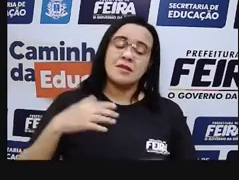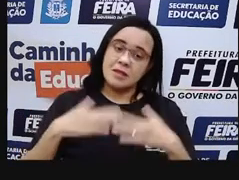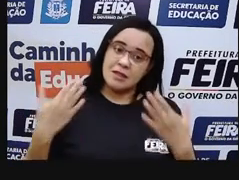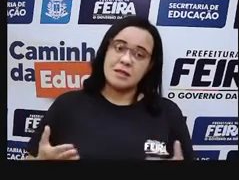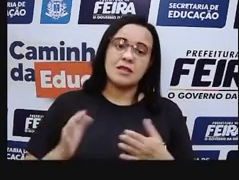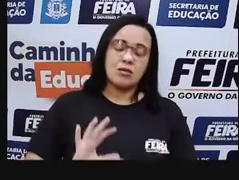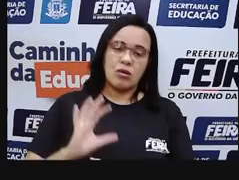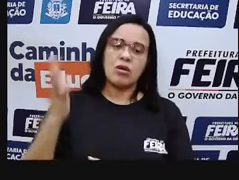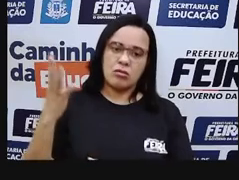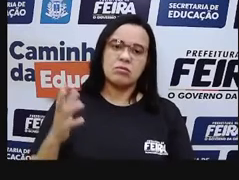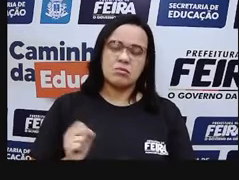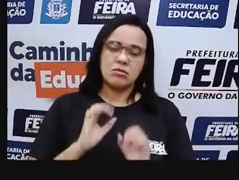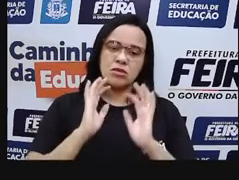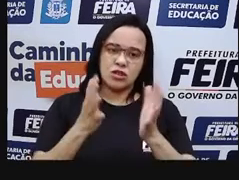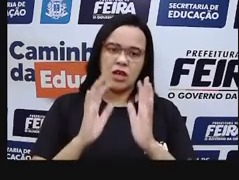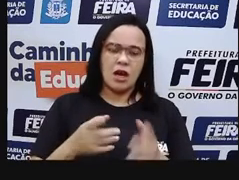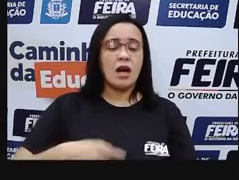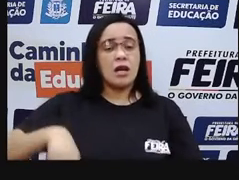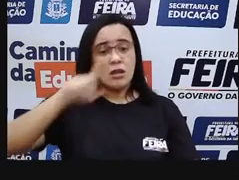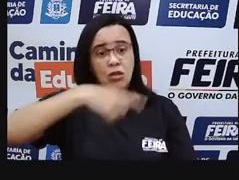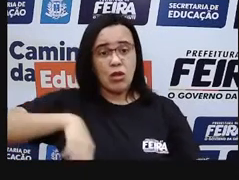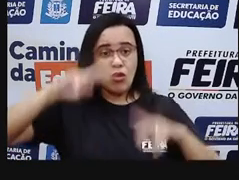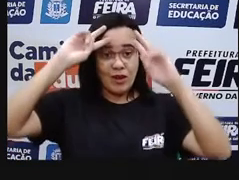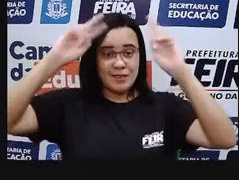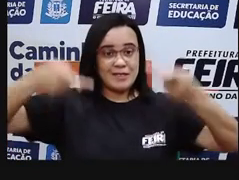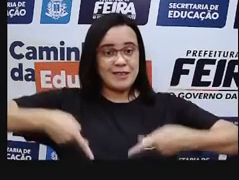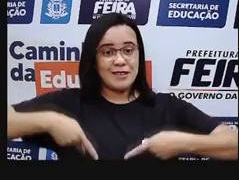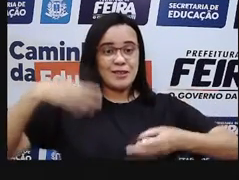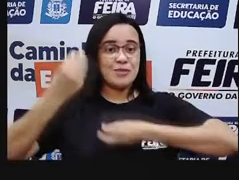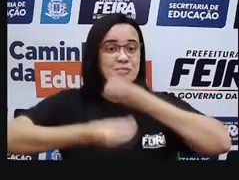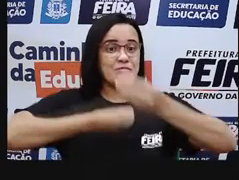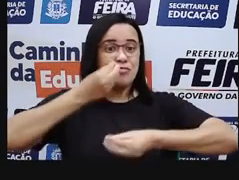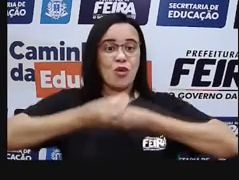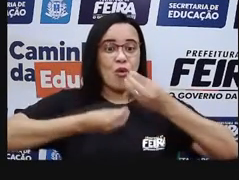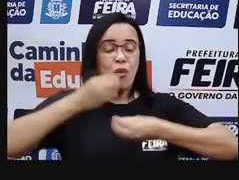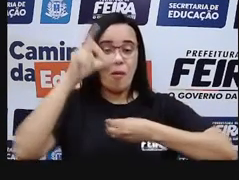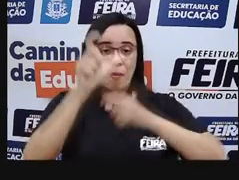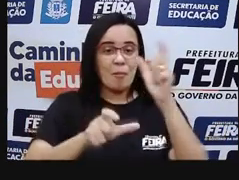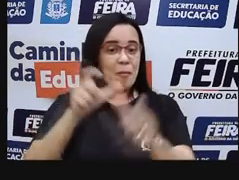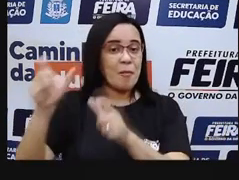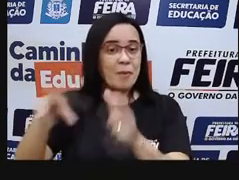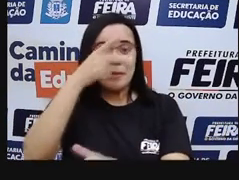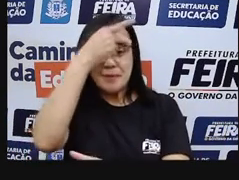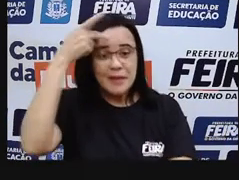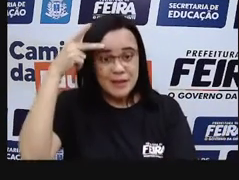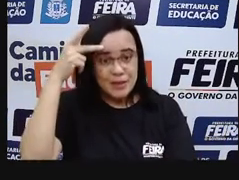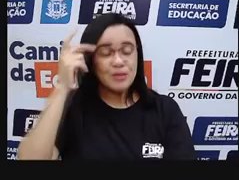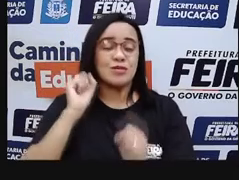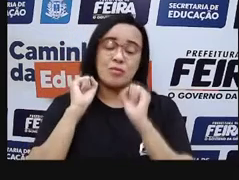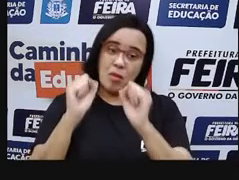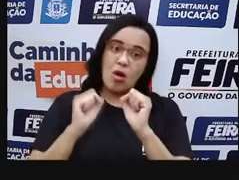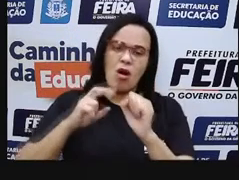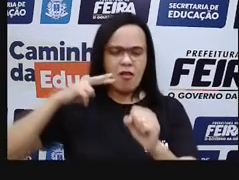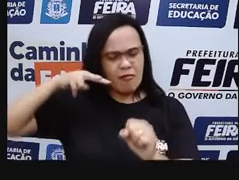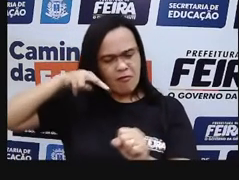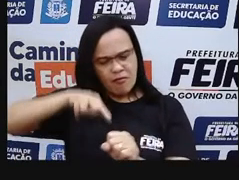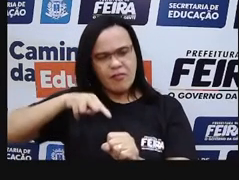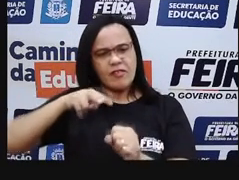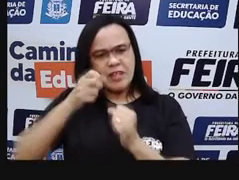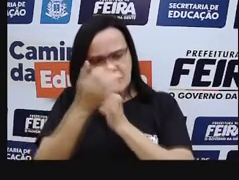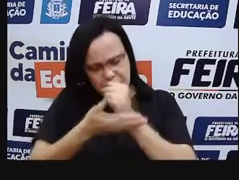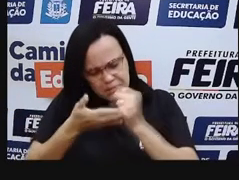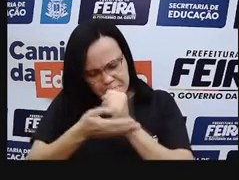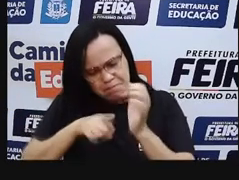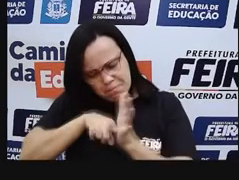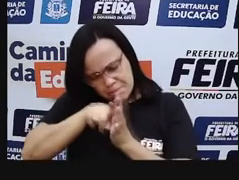acontece lavado mesmo que nós seres humanos fizemos nós os seguimos observe a identificar quais são as substâncias